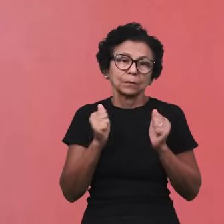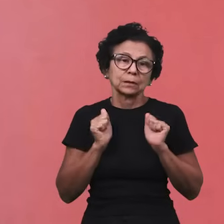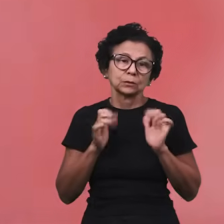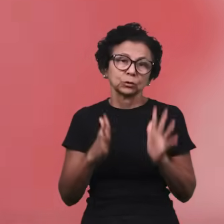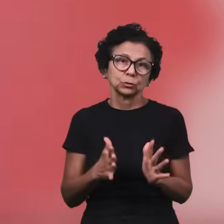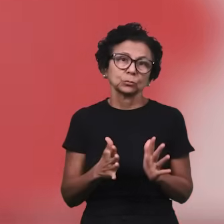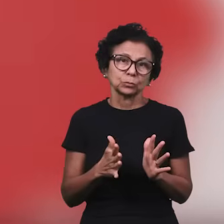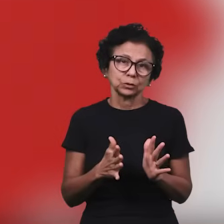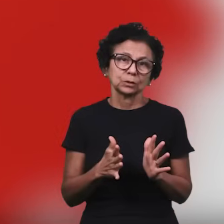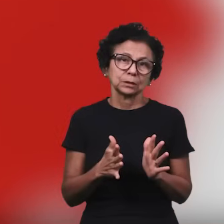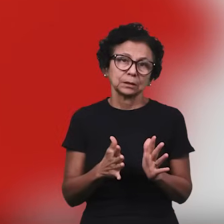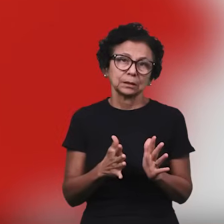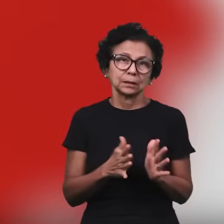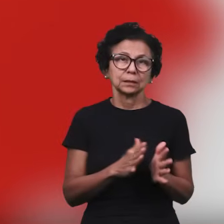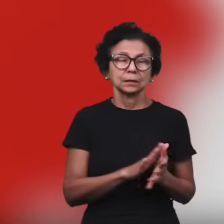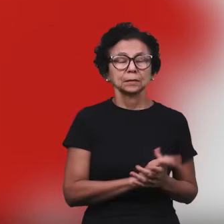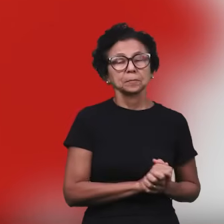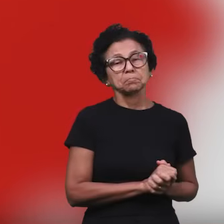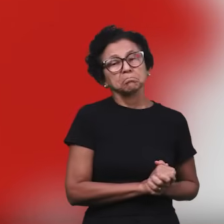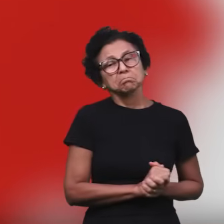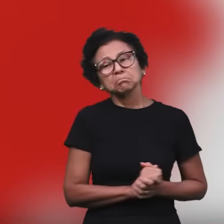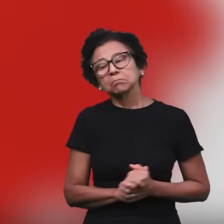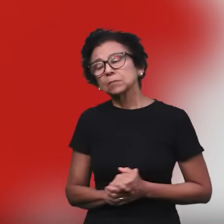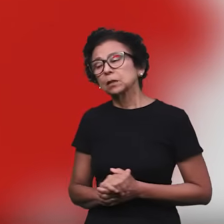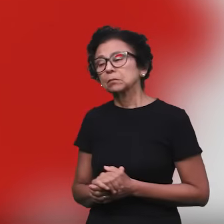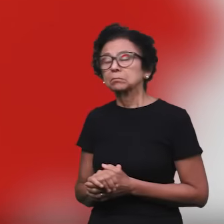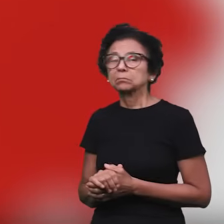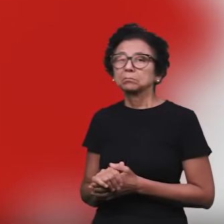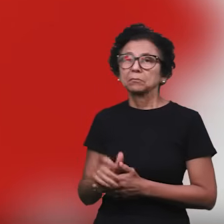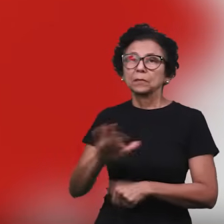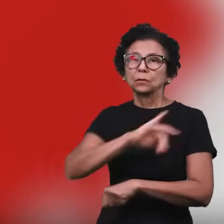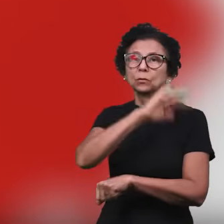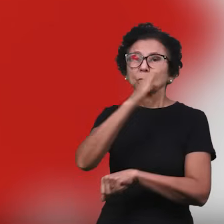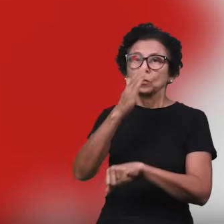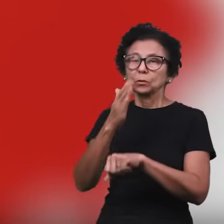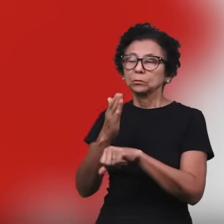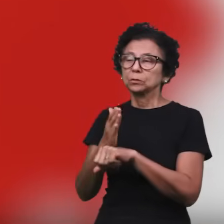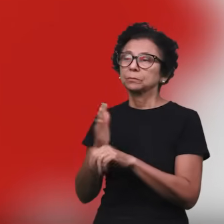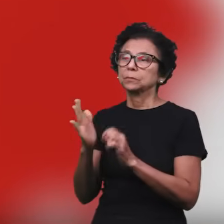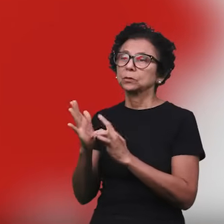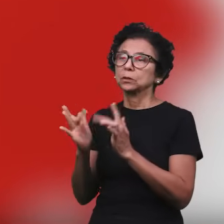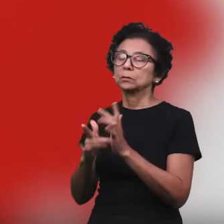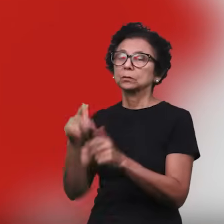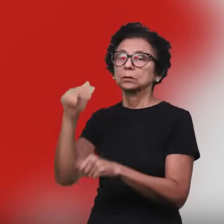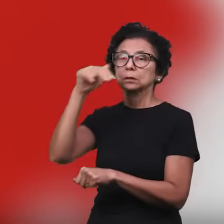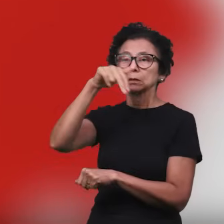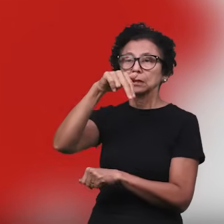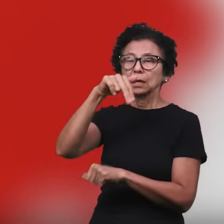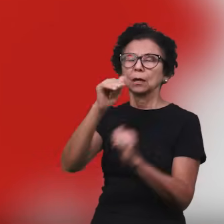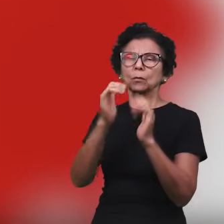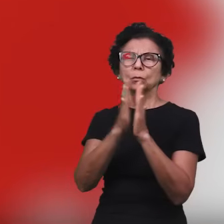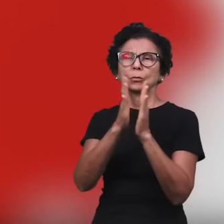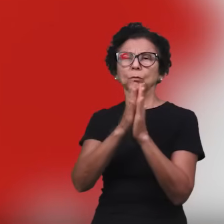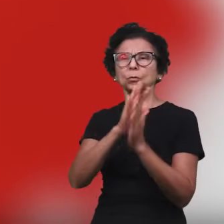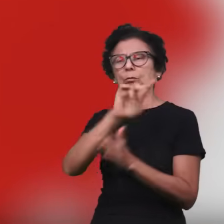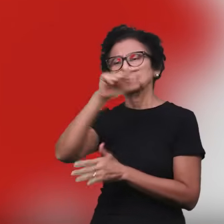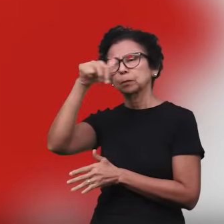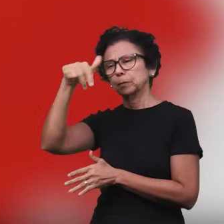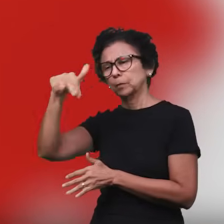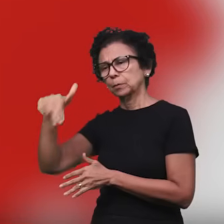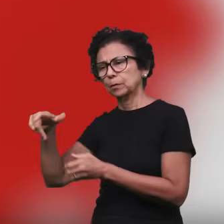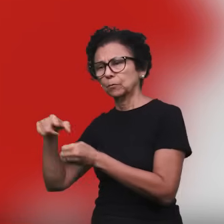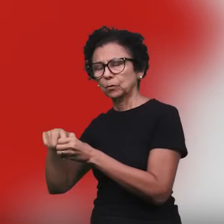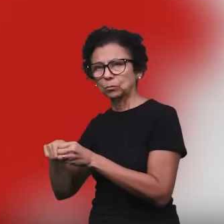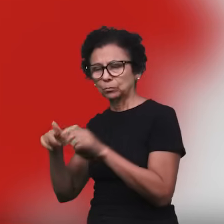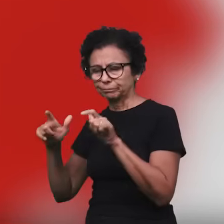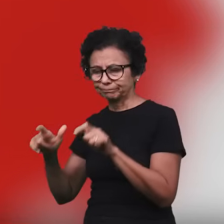Eles disseram que Jesus tinha voltado do monte, tinha orado, aí já vem a prova. Sempre você vai no monte, se orou, você está na bênção, aí vem o